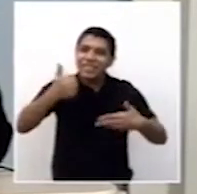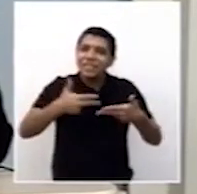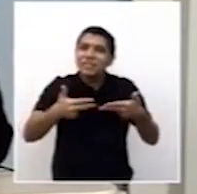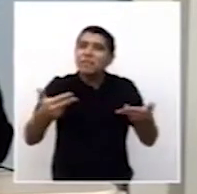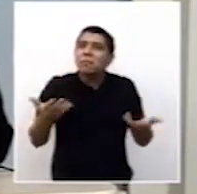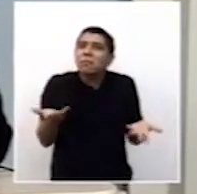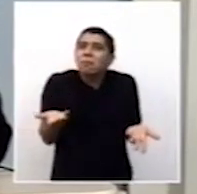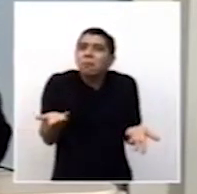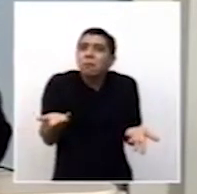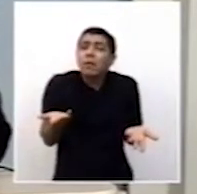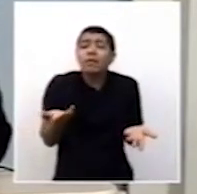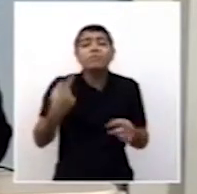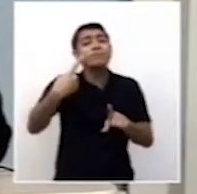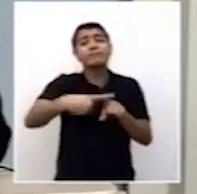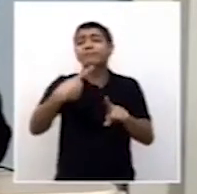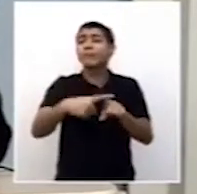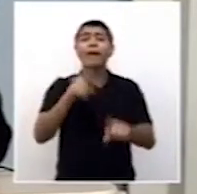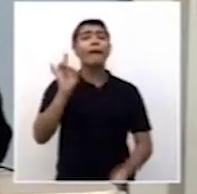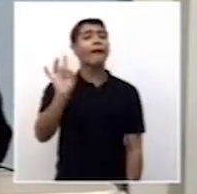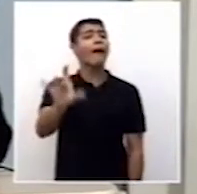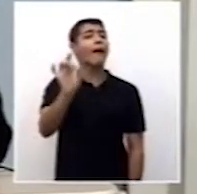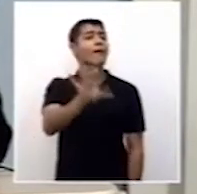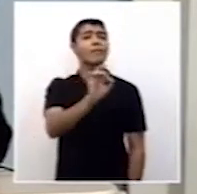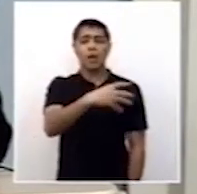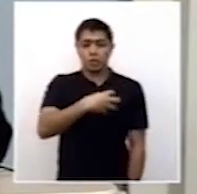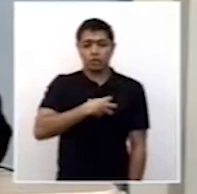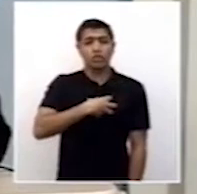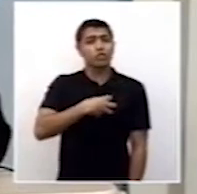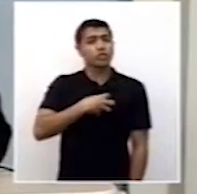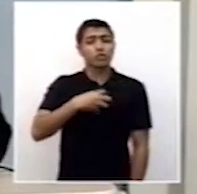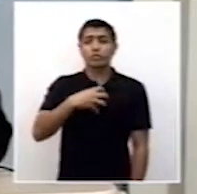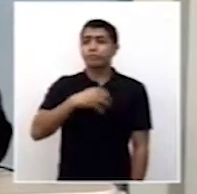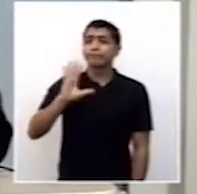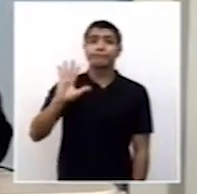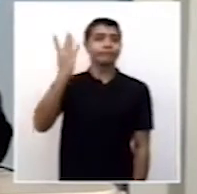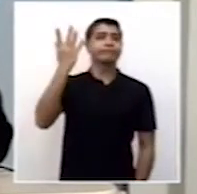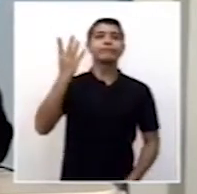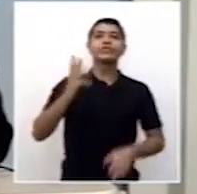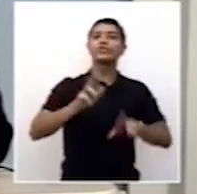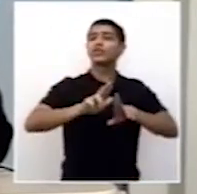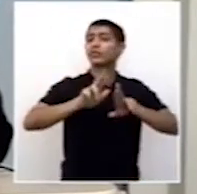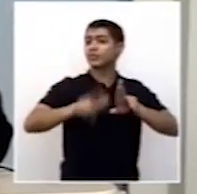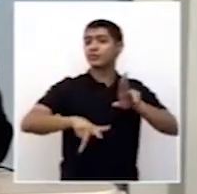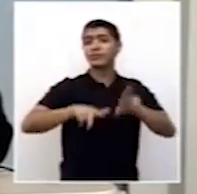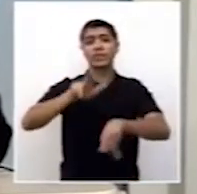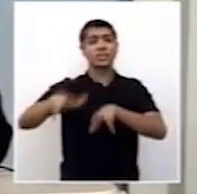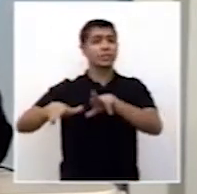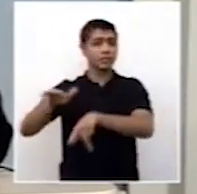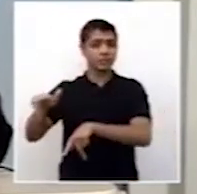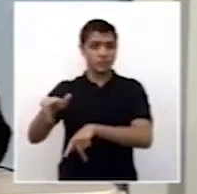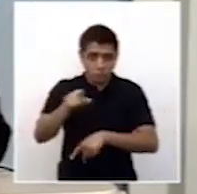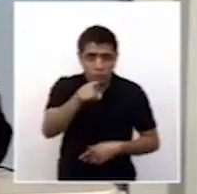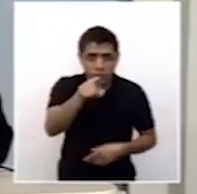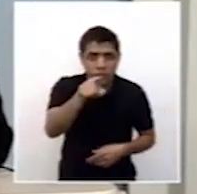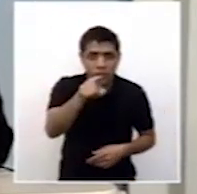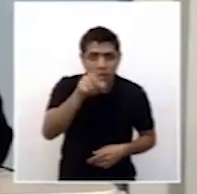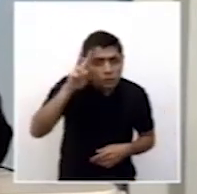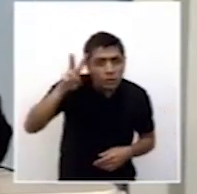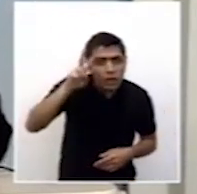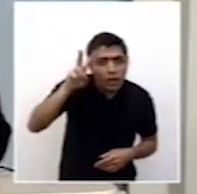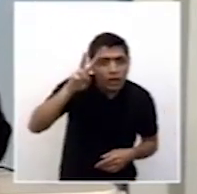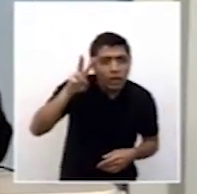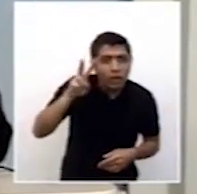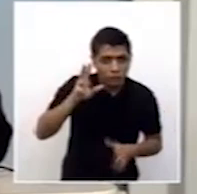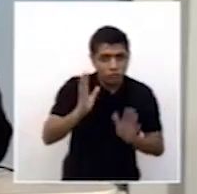porque cada um tem uma reação diferente. E você? Você tem alguma história interessante dentro